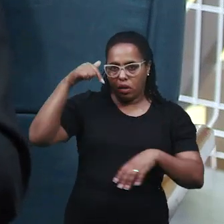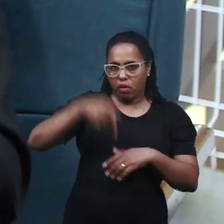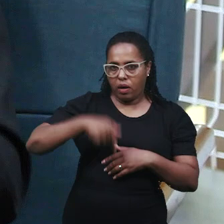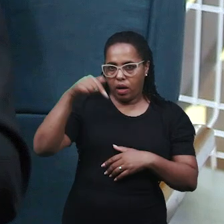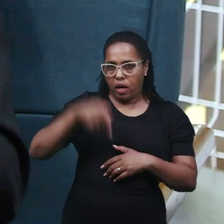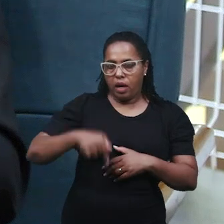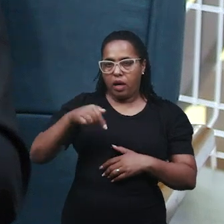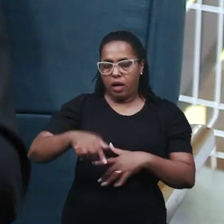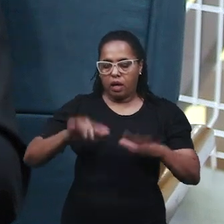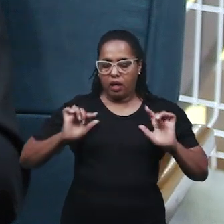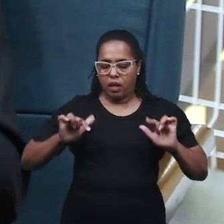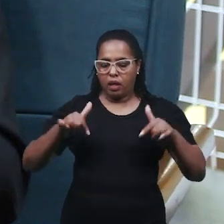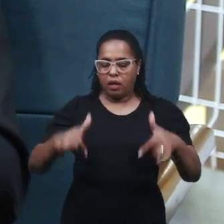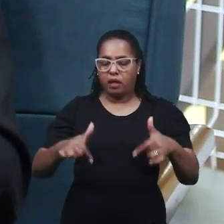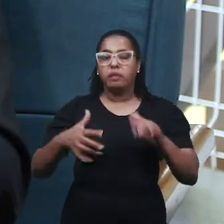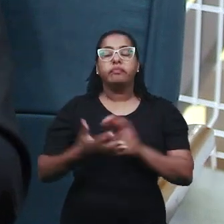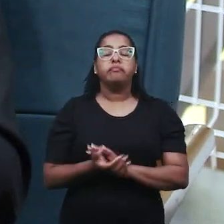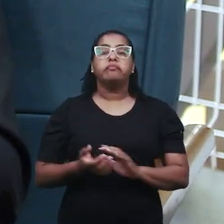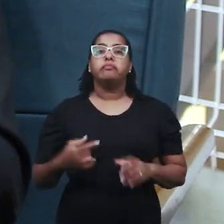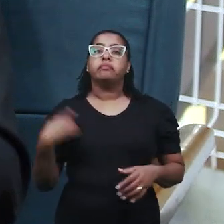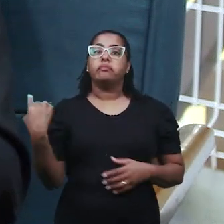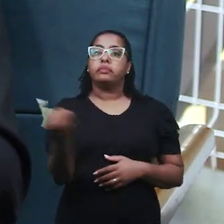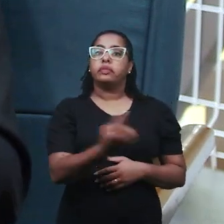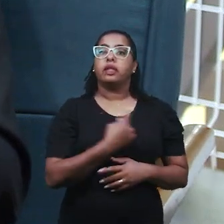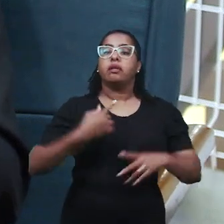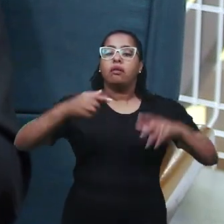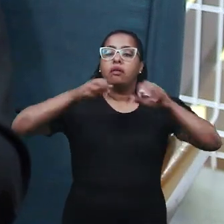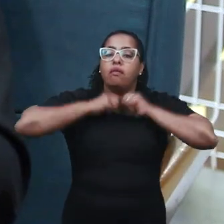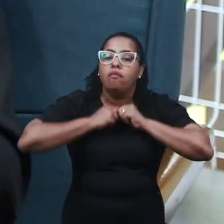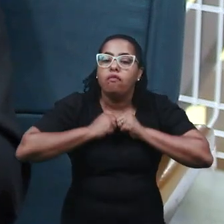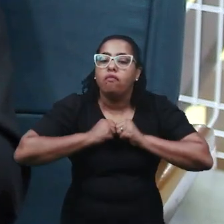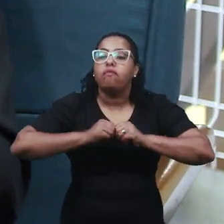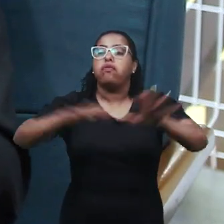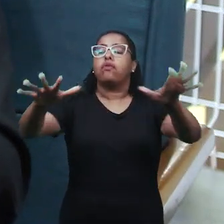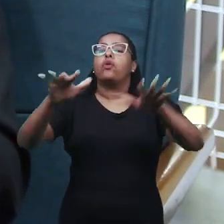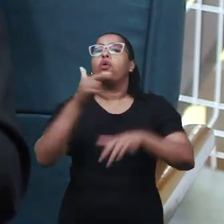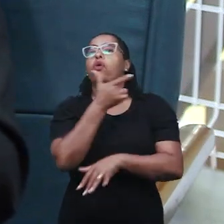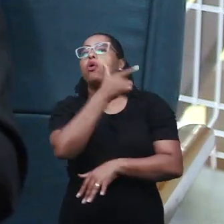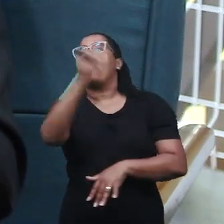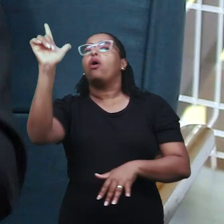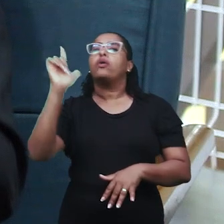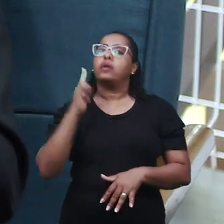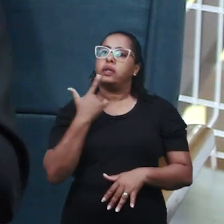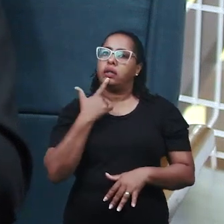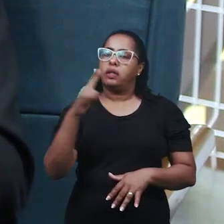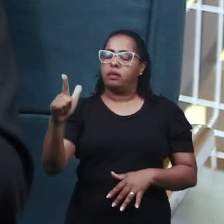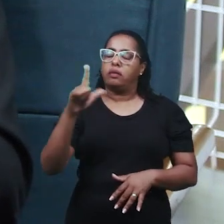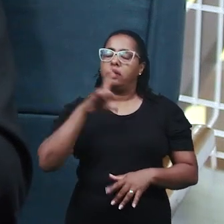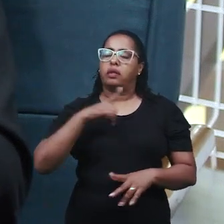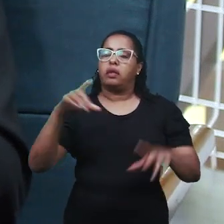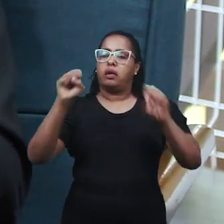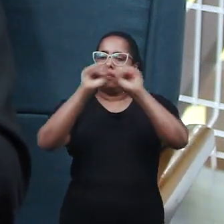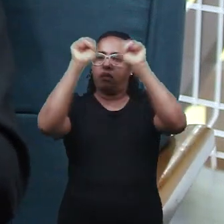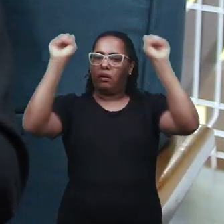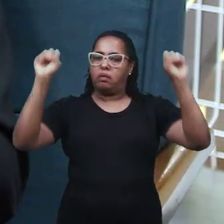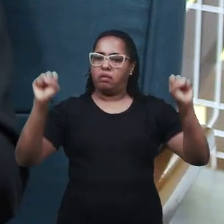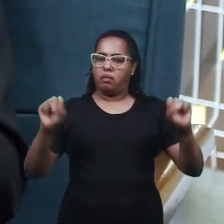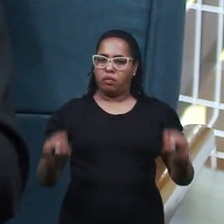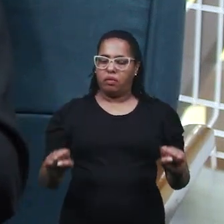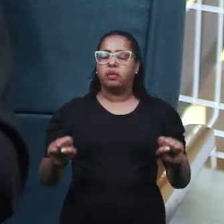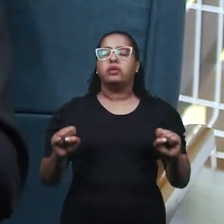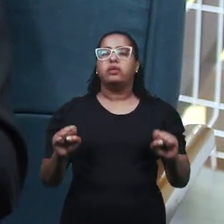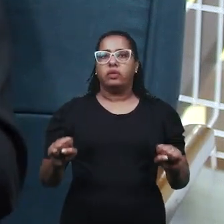essa ação é feita aqui, para nós atingirmos pessoas em outros idiomas. Então, nós temos um sistema